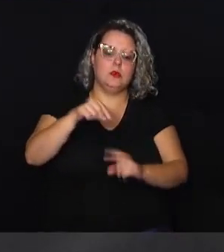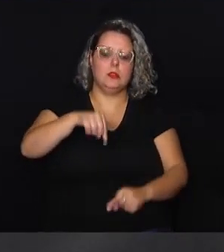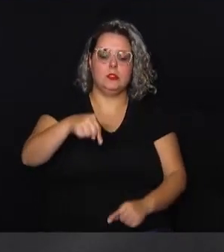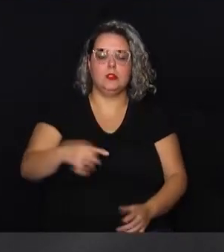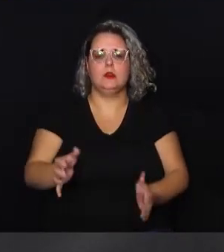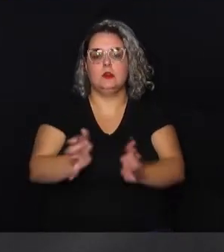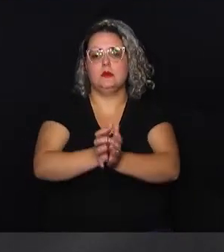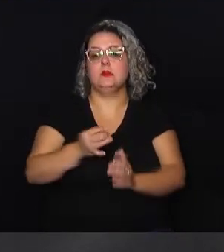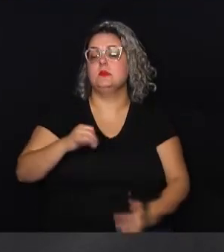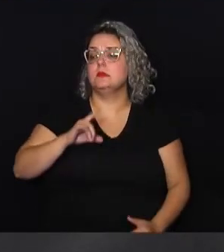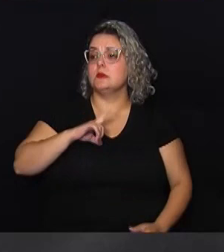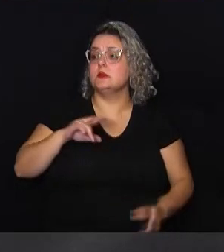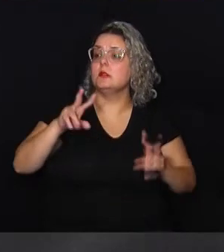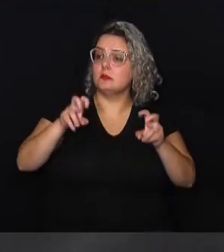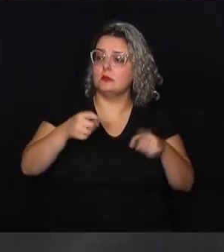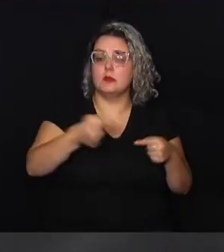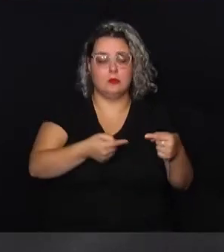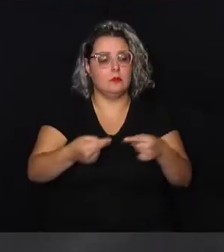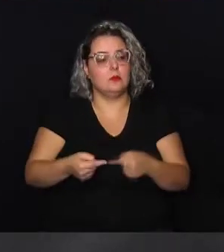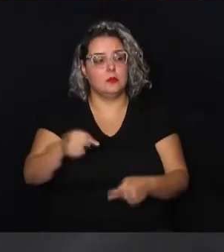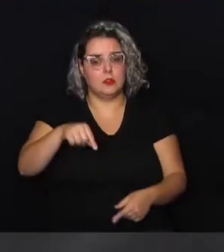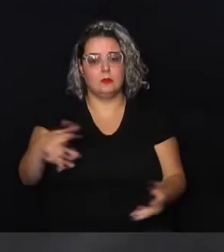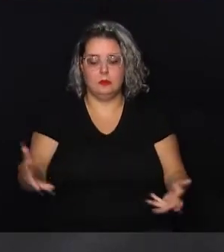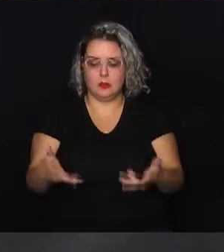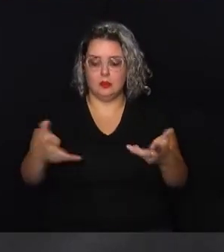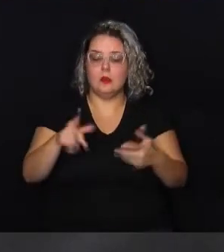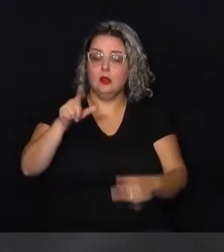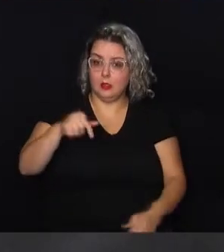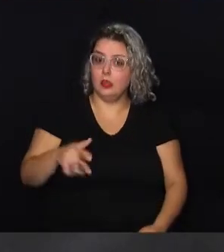existe um tema debatido nessa casa e fomentado, é a questão